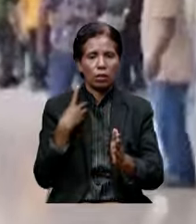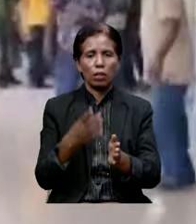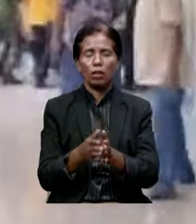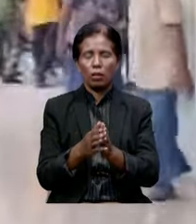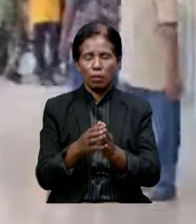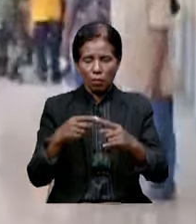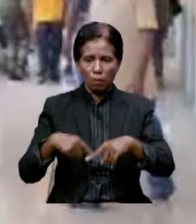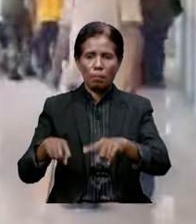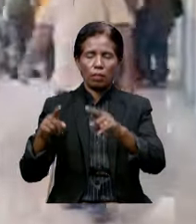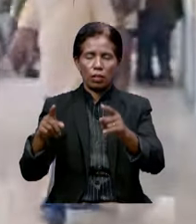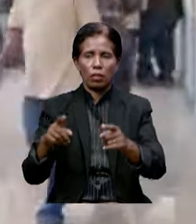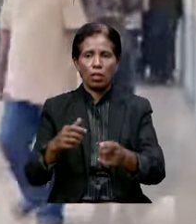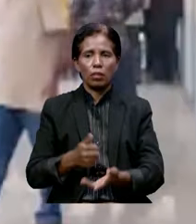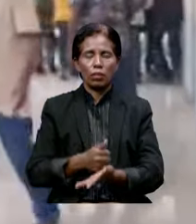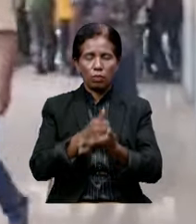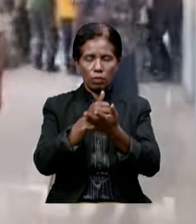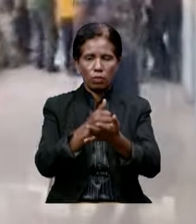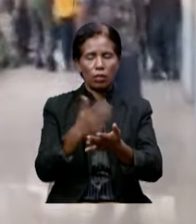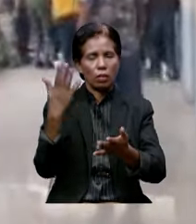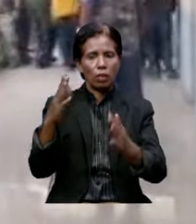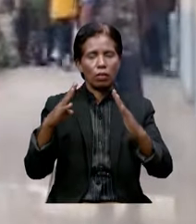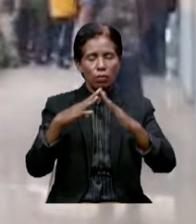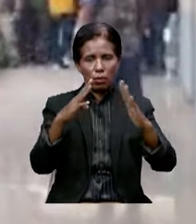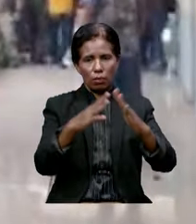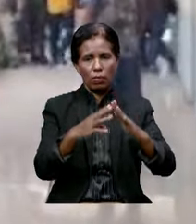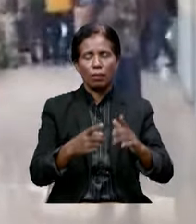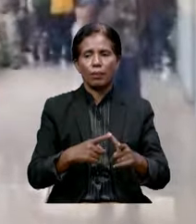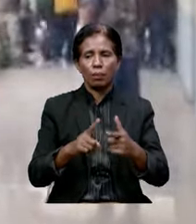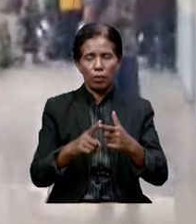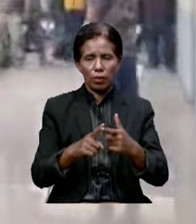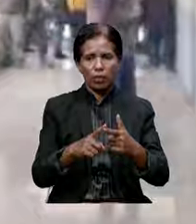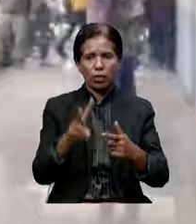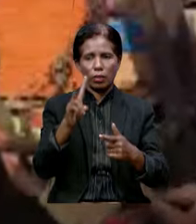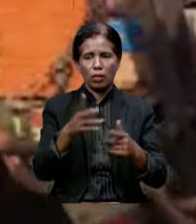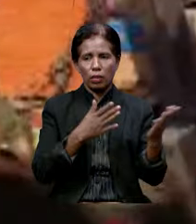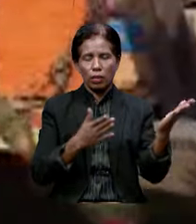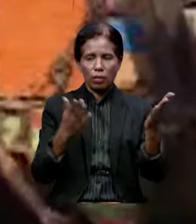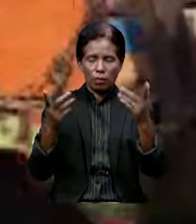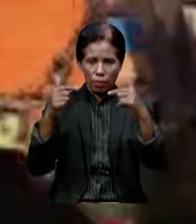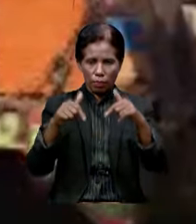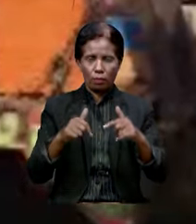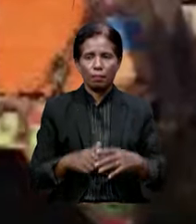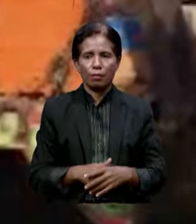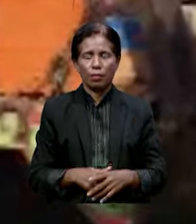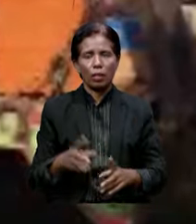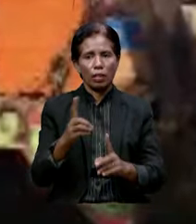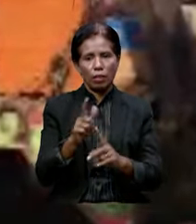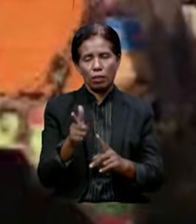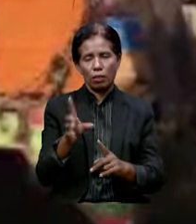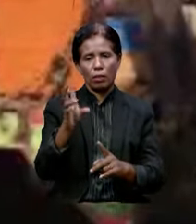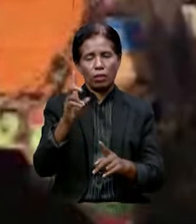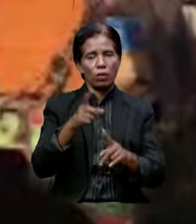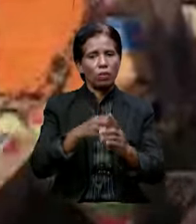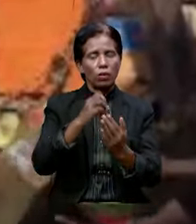inclui tratamento ambulatório né equipamento de manhã liga liga para cuidado secundário. Ia lorong ron resing itu fulan